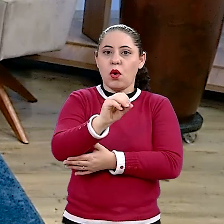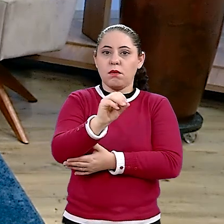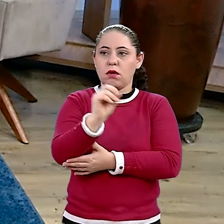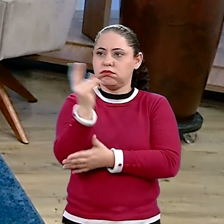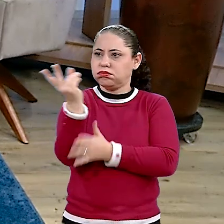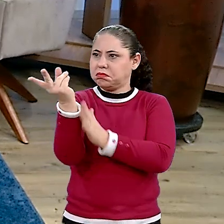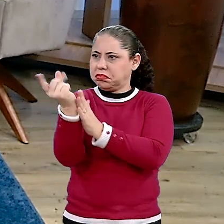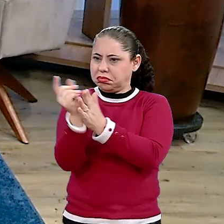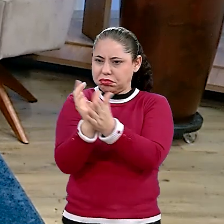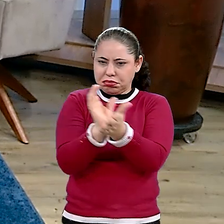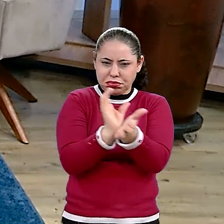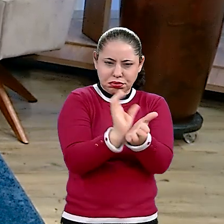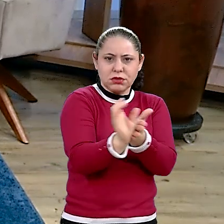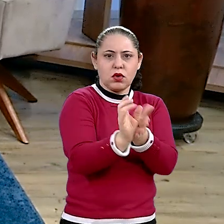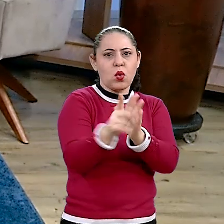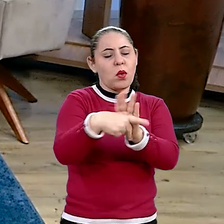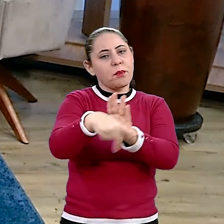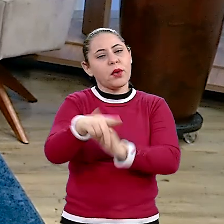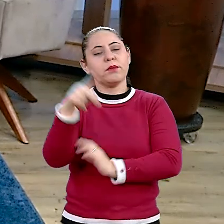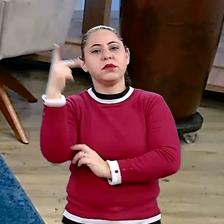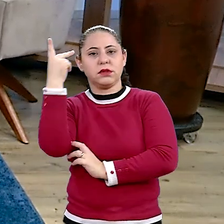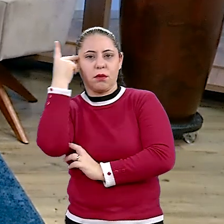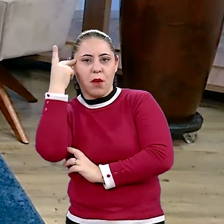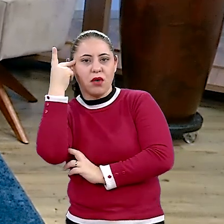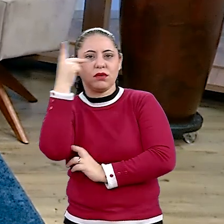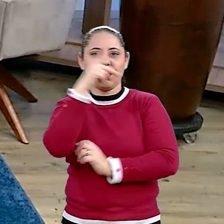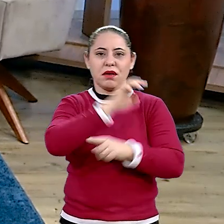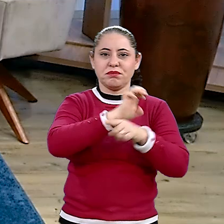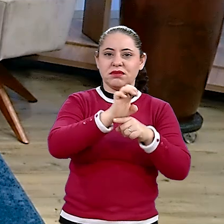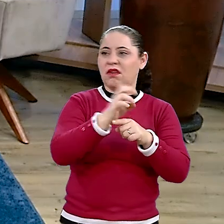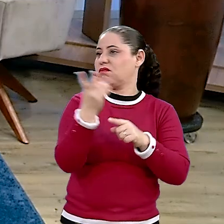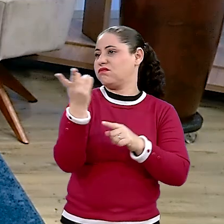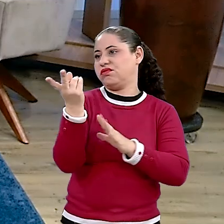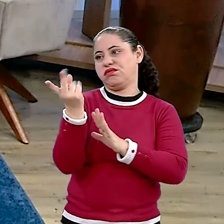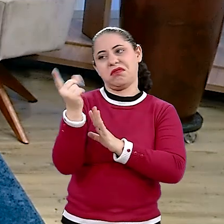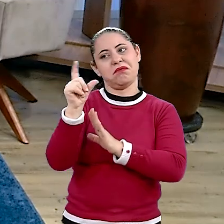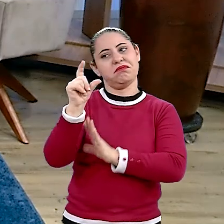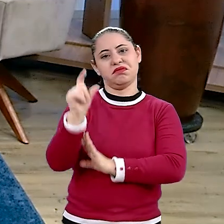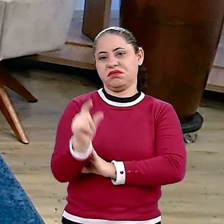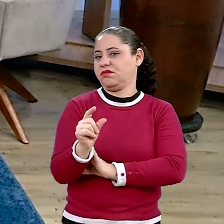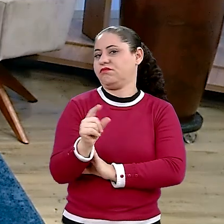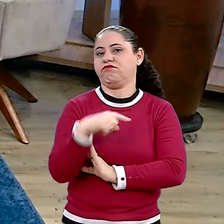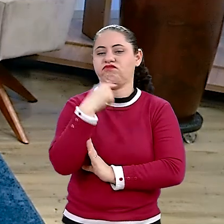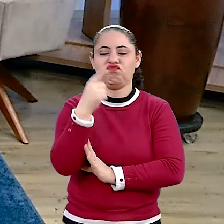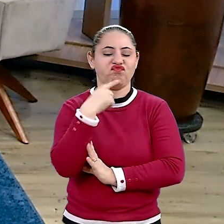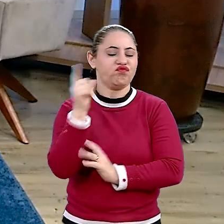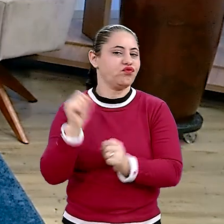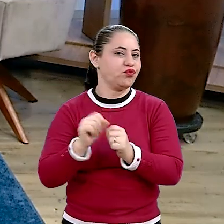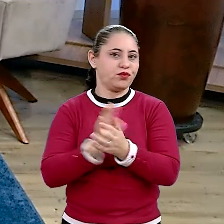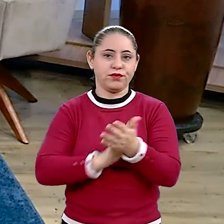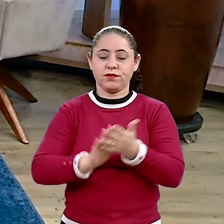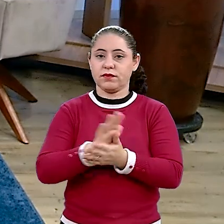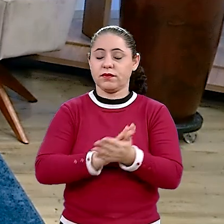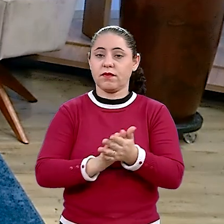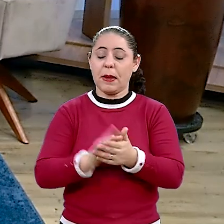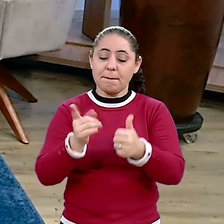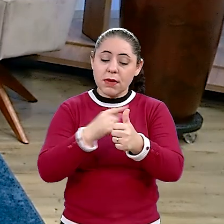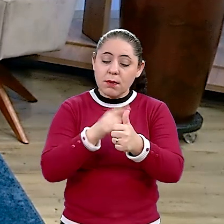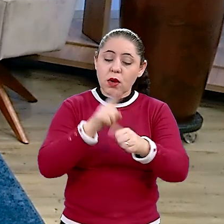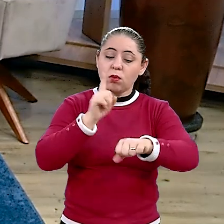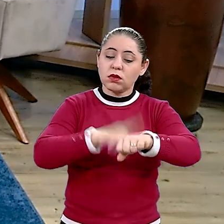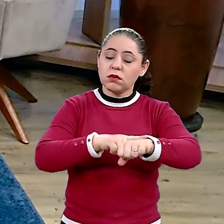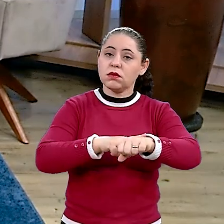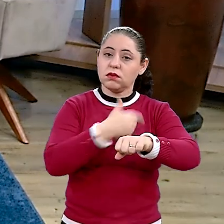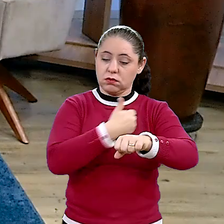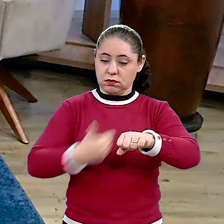em todo o lado paulista e do Mato Grosso do Sul, o dinheiro não vai vir, eles não vão fazer o investimento. Então, nesse primeiro